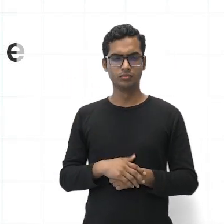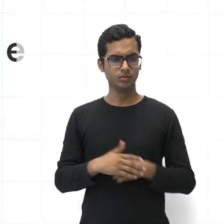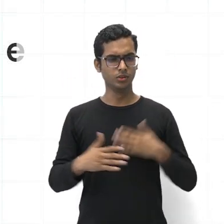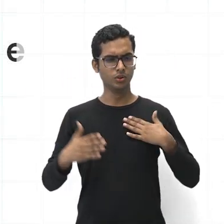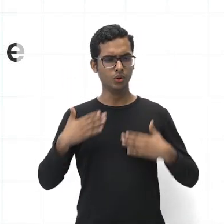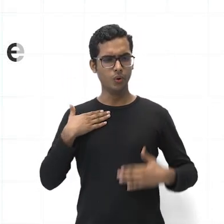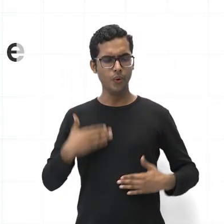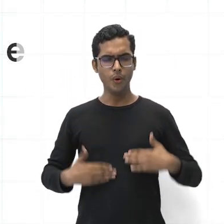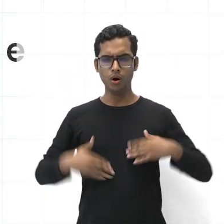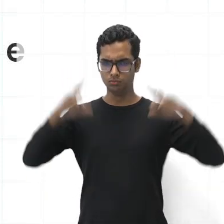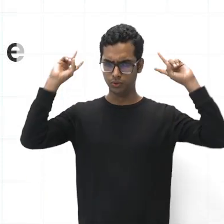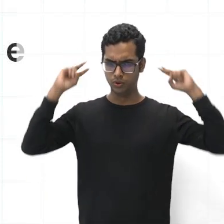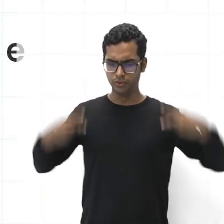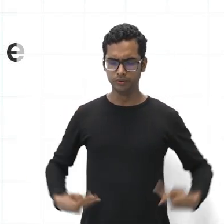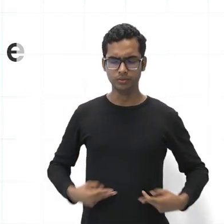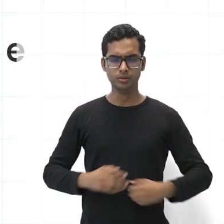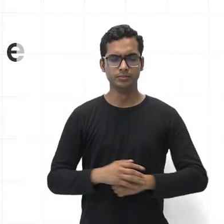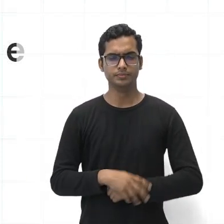aí.